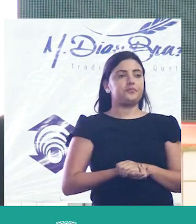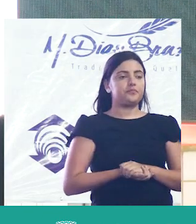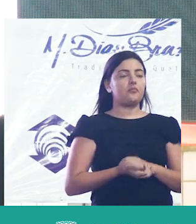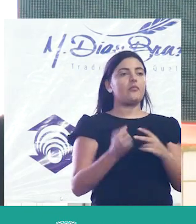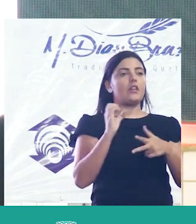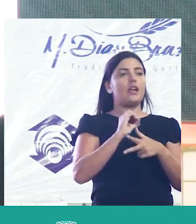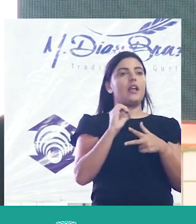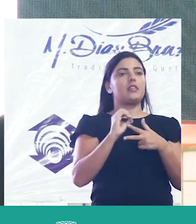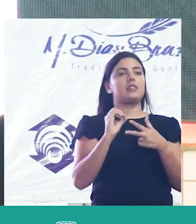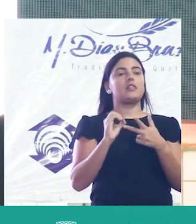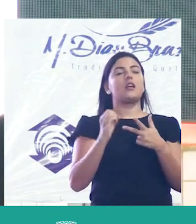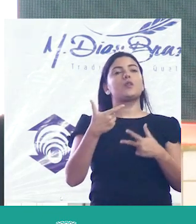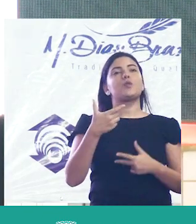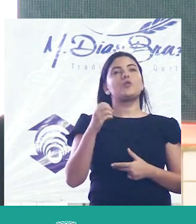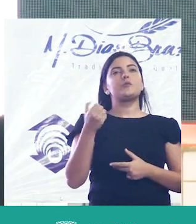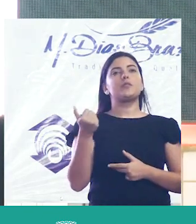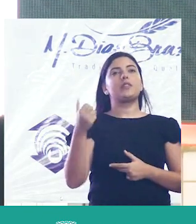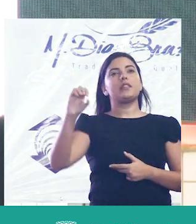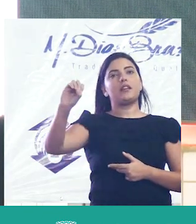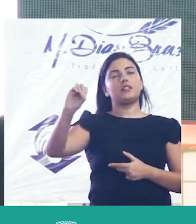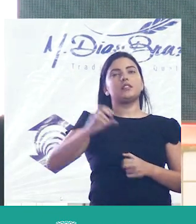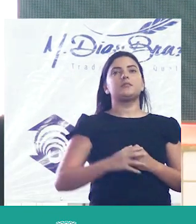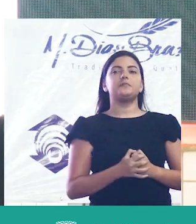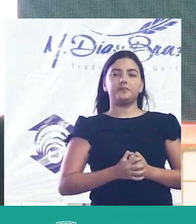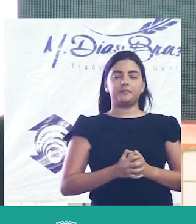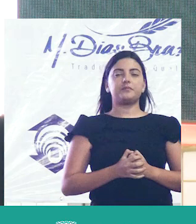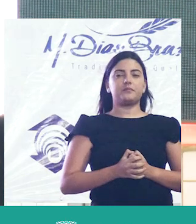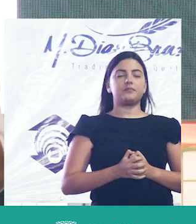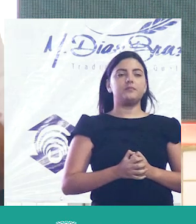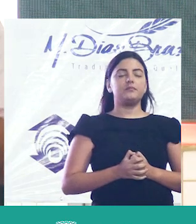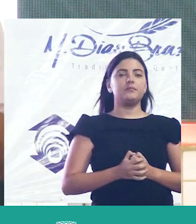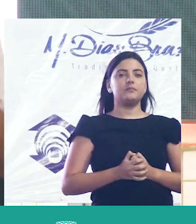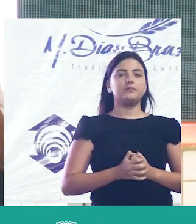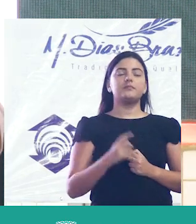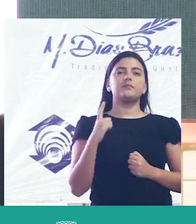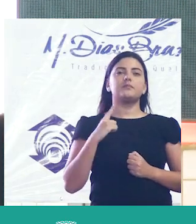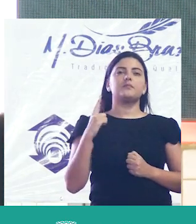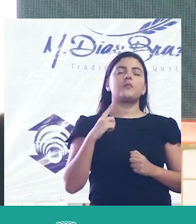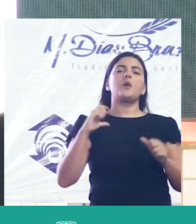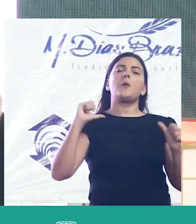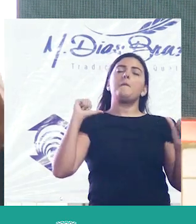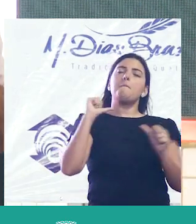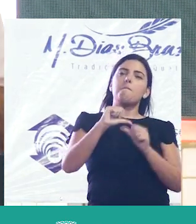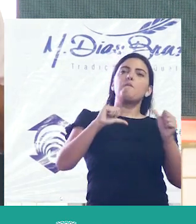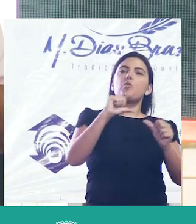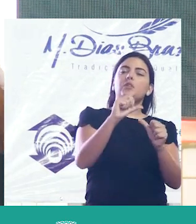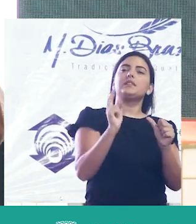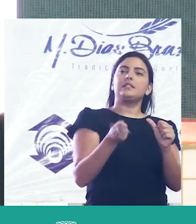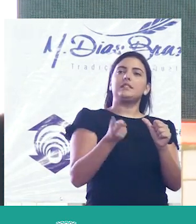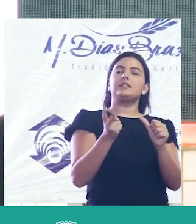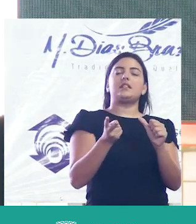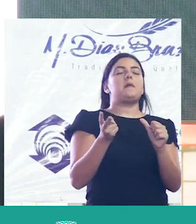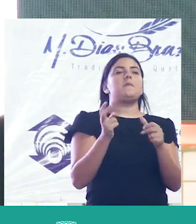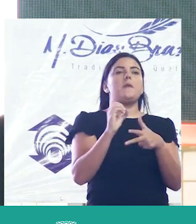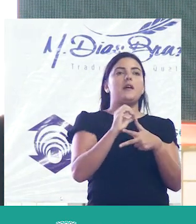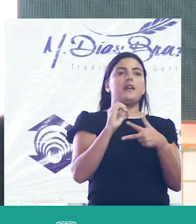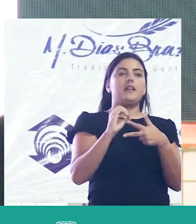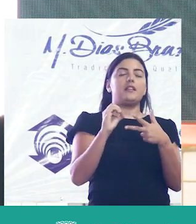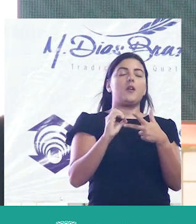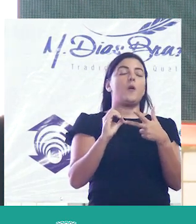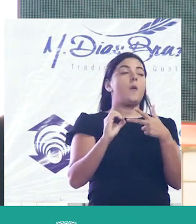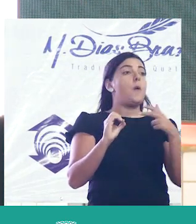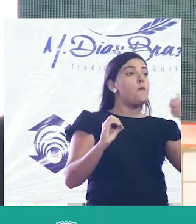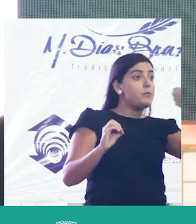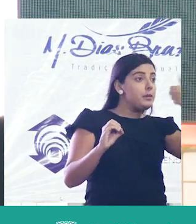Enem de 2010. Uma coisa que tem se modificado no Enem, pessoal. O primeiro